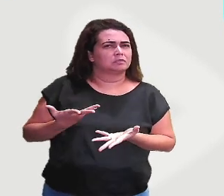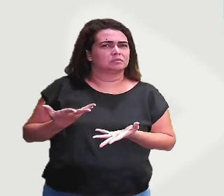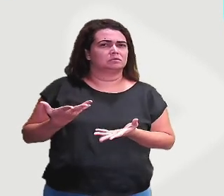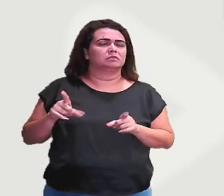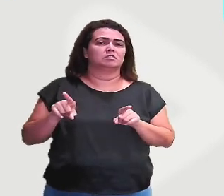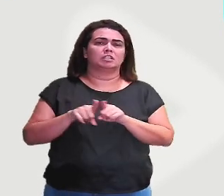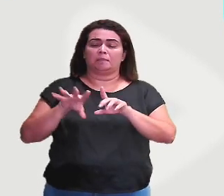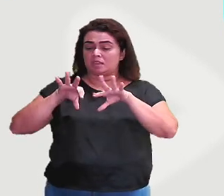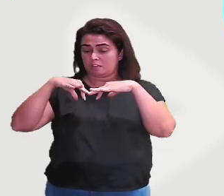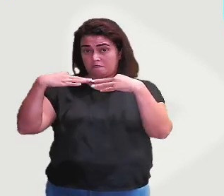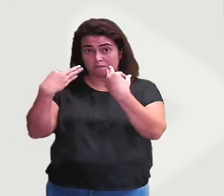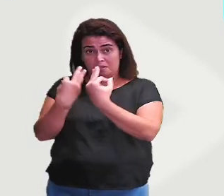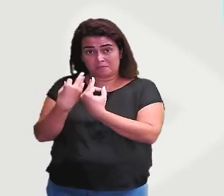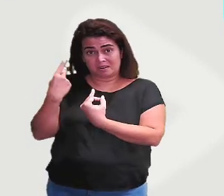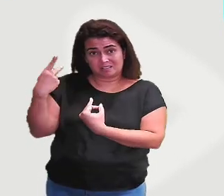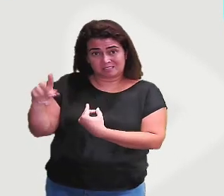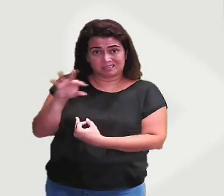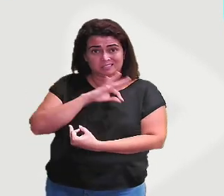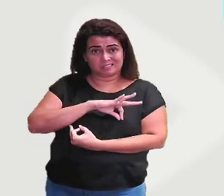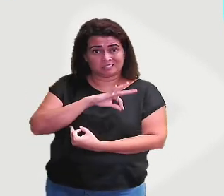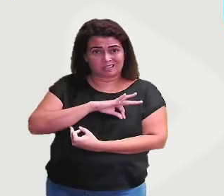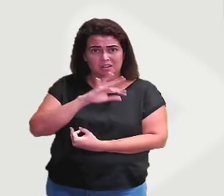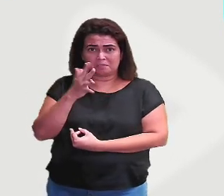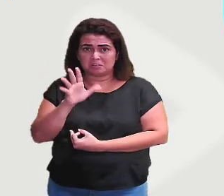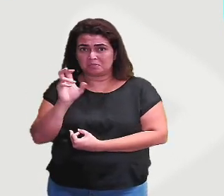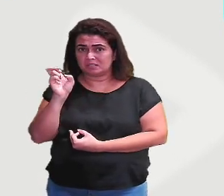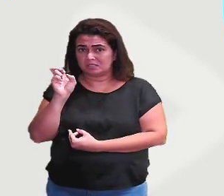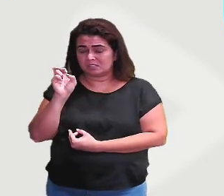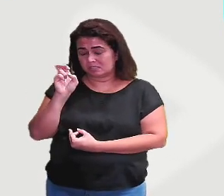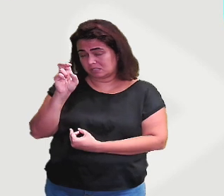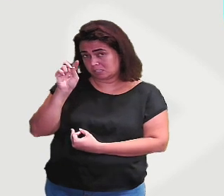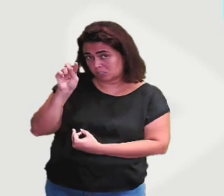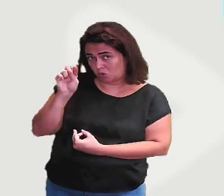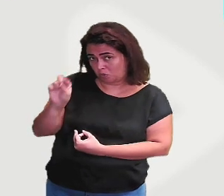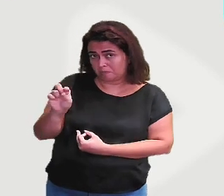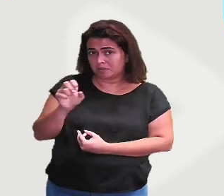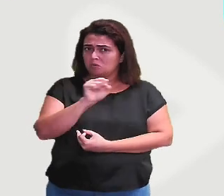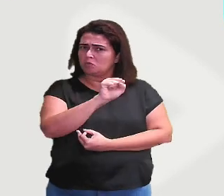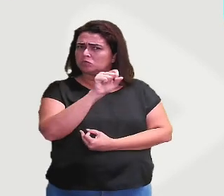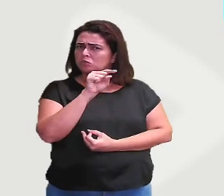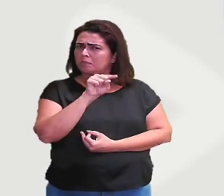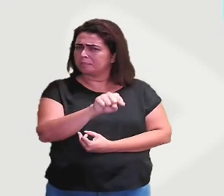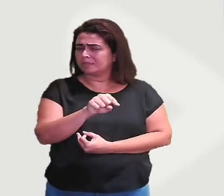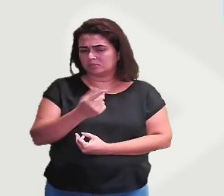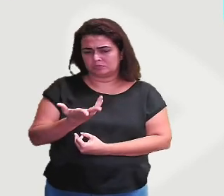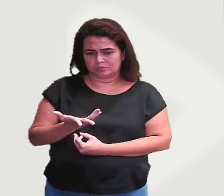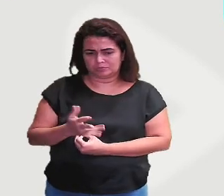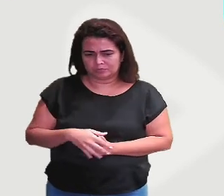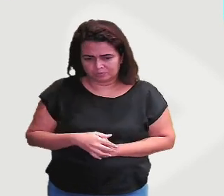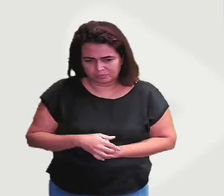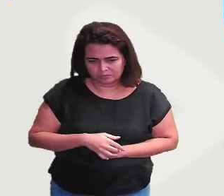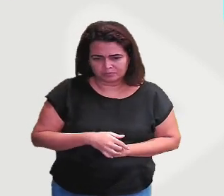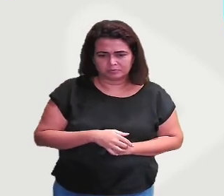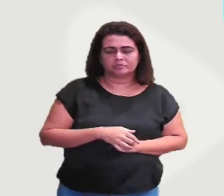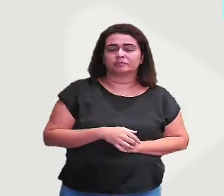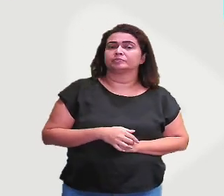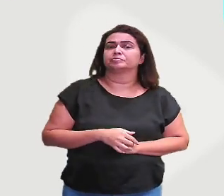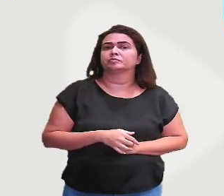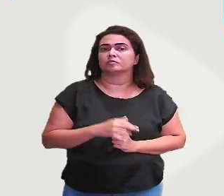capita, que é entre 5 mil e 8 mil dólares, então tudo que pega tudo o valor que o